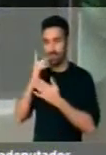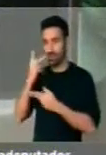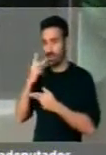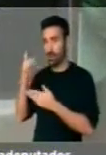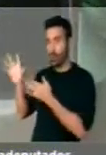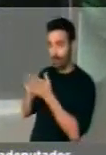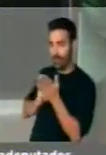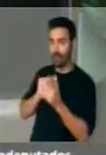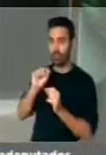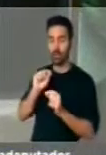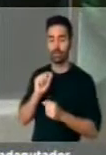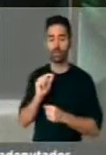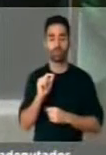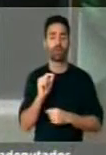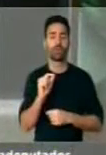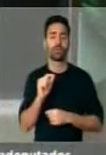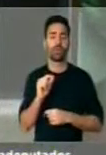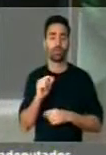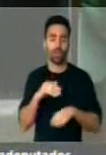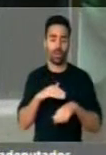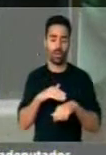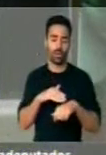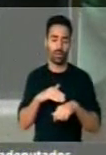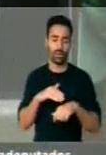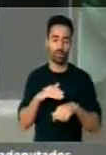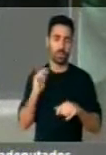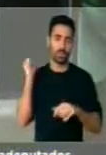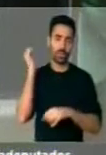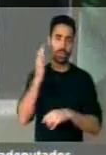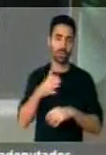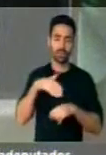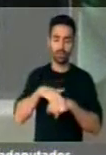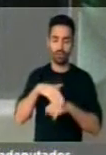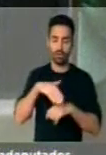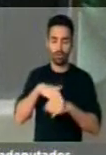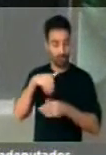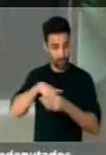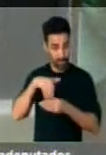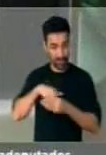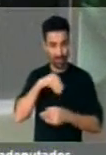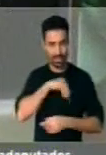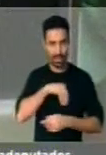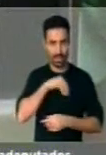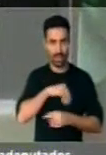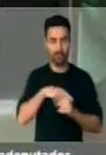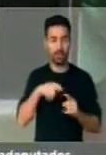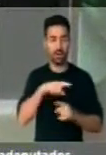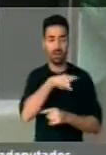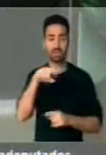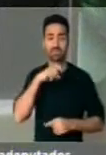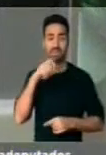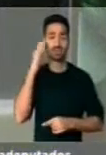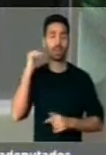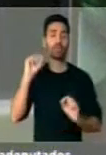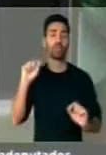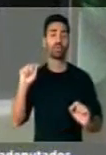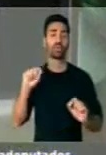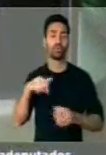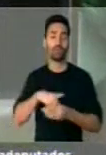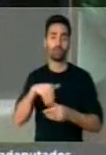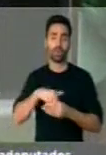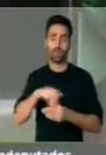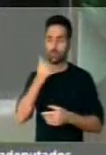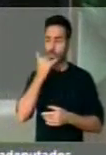Passamos uma noite aqui votando aumentos salariais, e nenhum de nós sabia o que estava sendo votado. Está